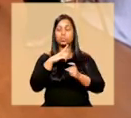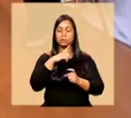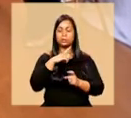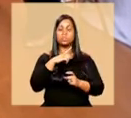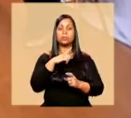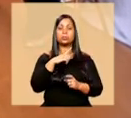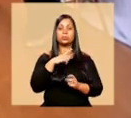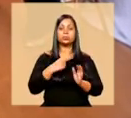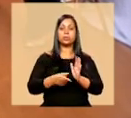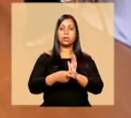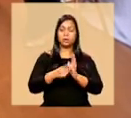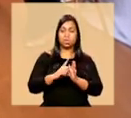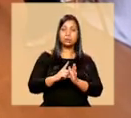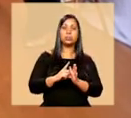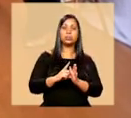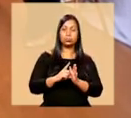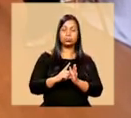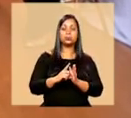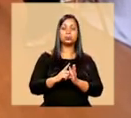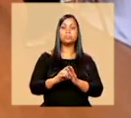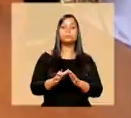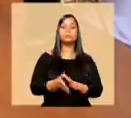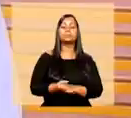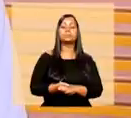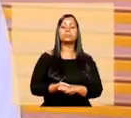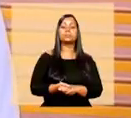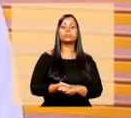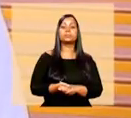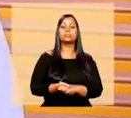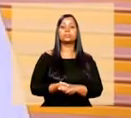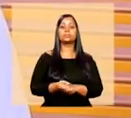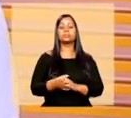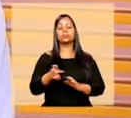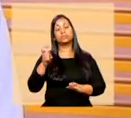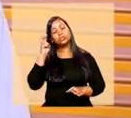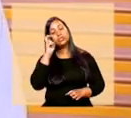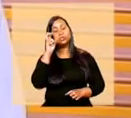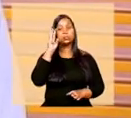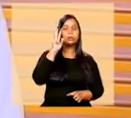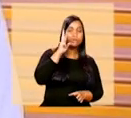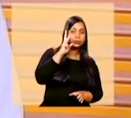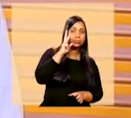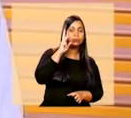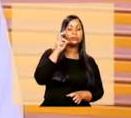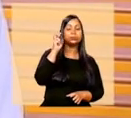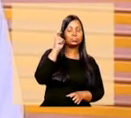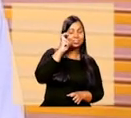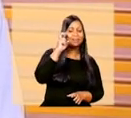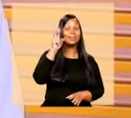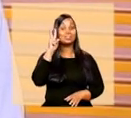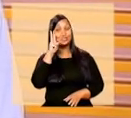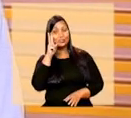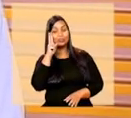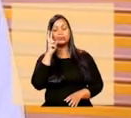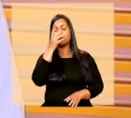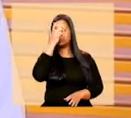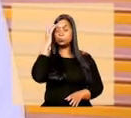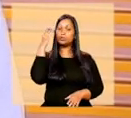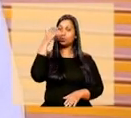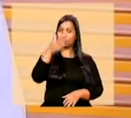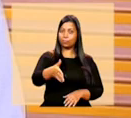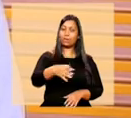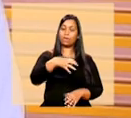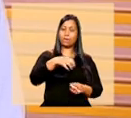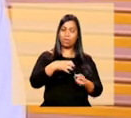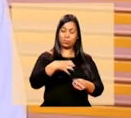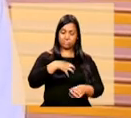nós temos antes das consultas, que é de quinta e de segunda-feira, que a pessoa que entrou para